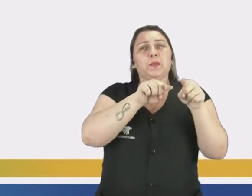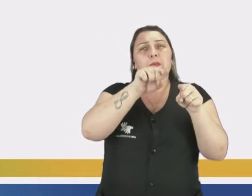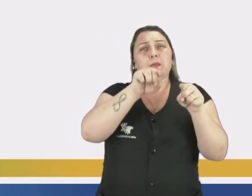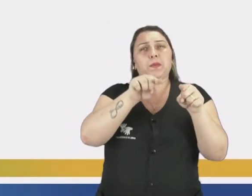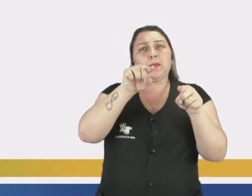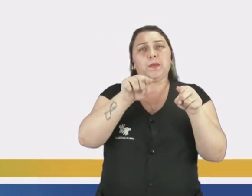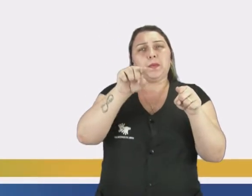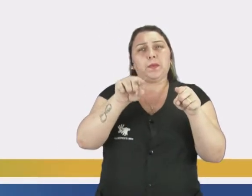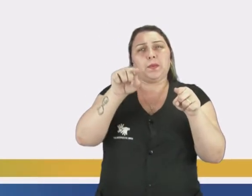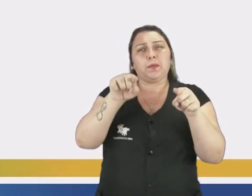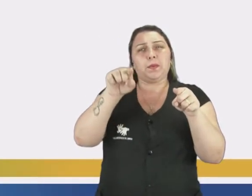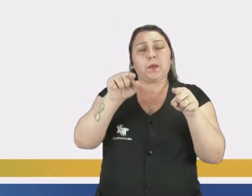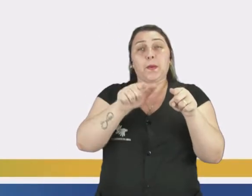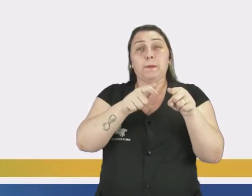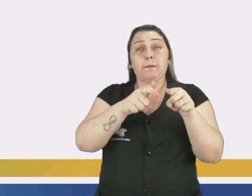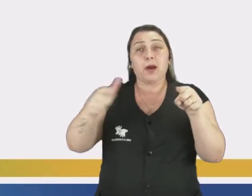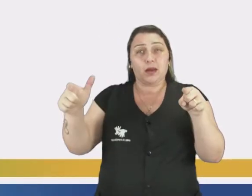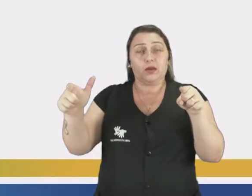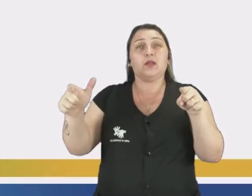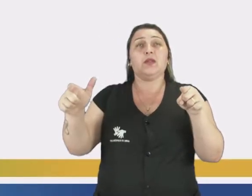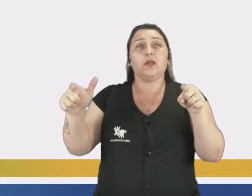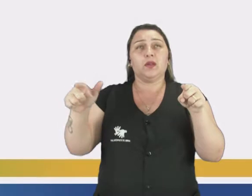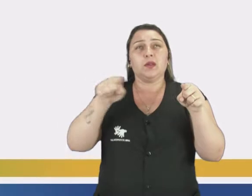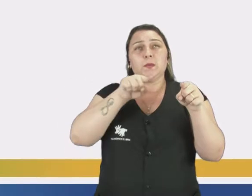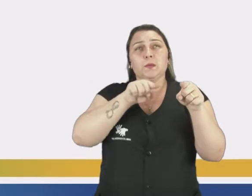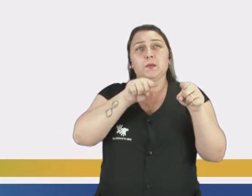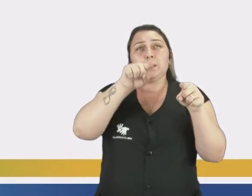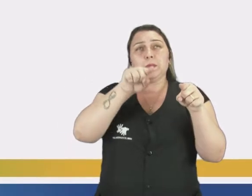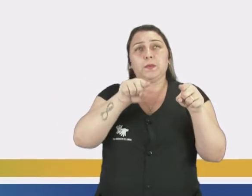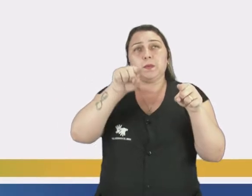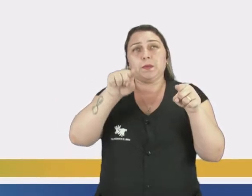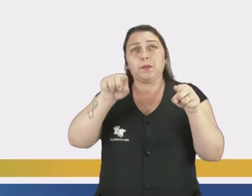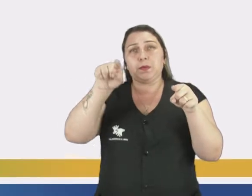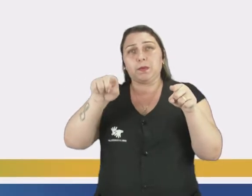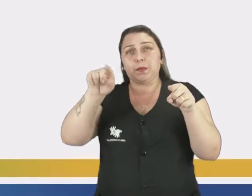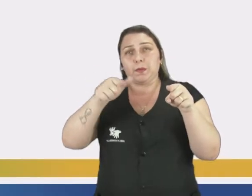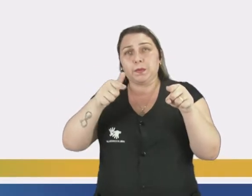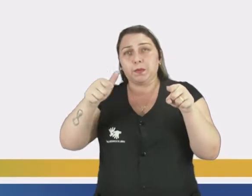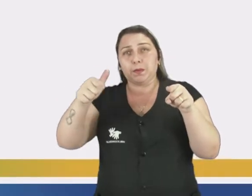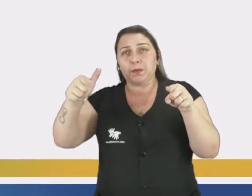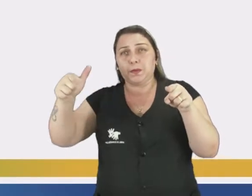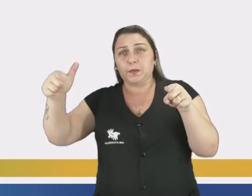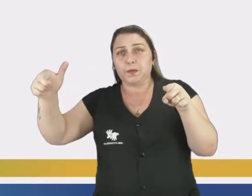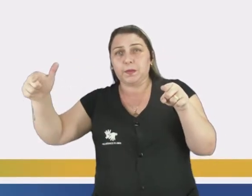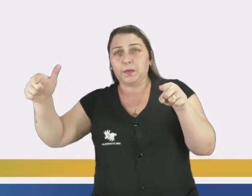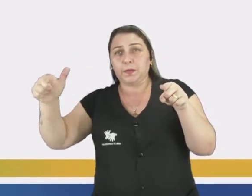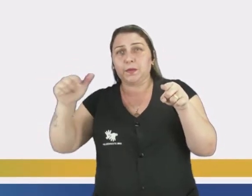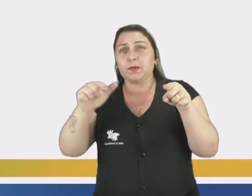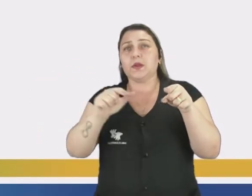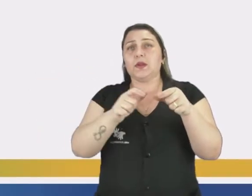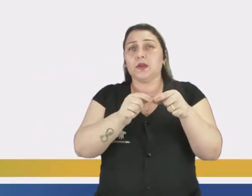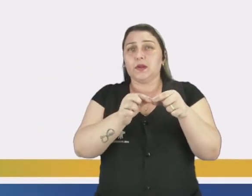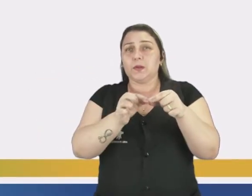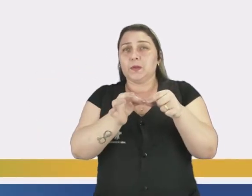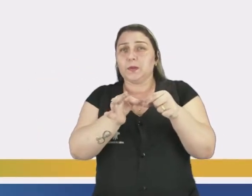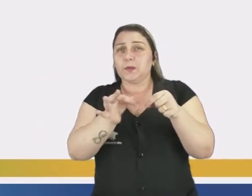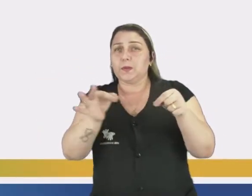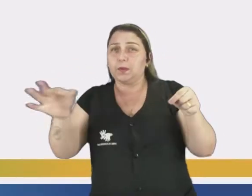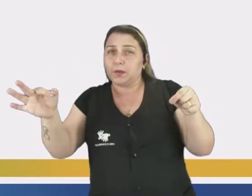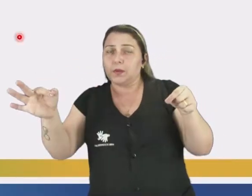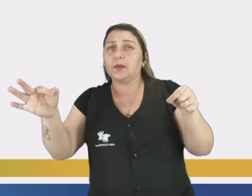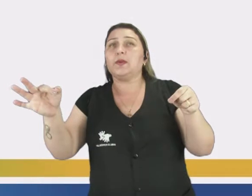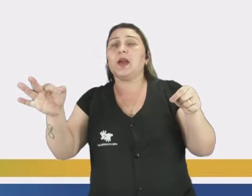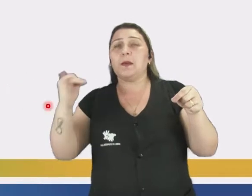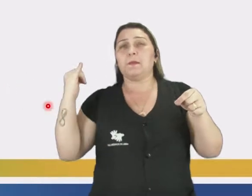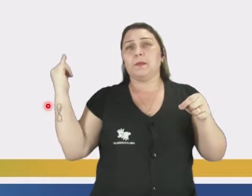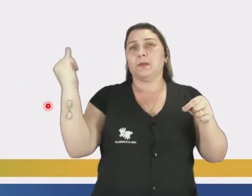uma repetição muito maior dessa onda aqui. E aí vai aumentando essa distância entre elas. Isso